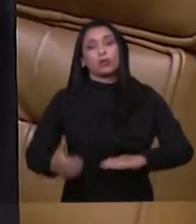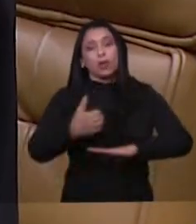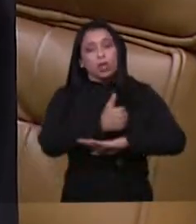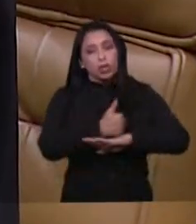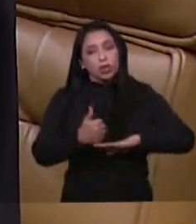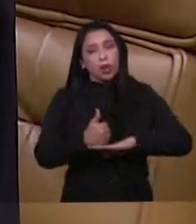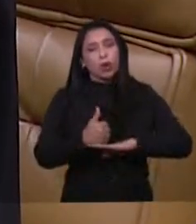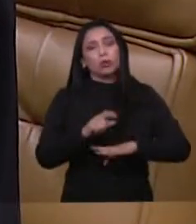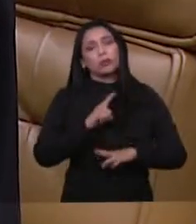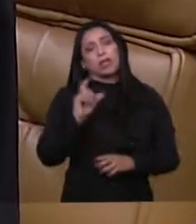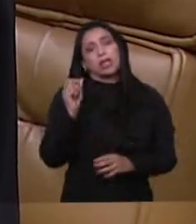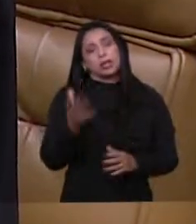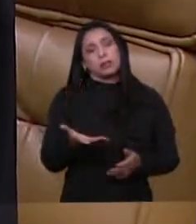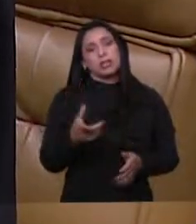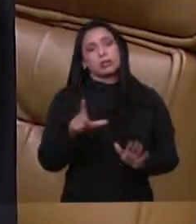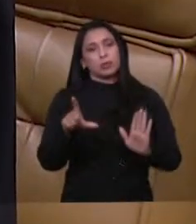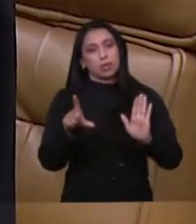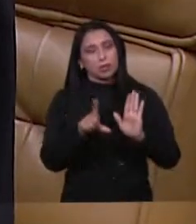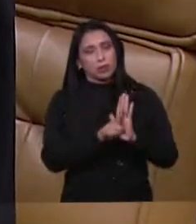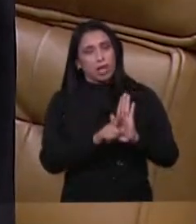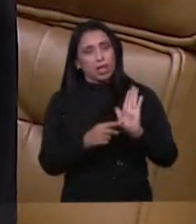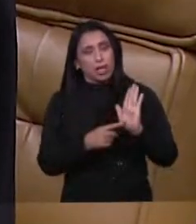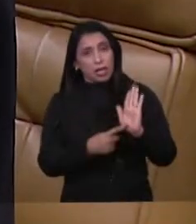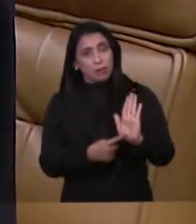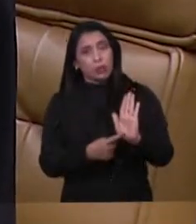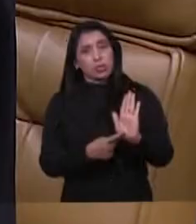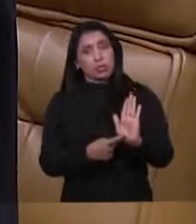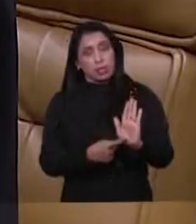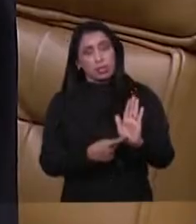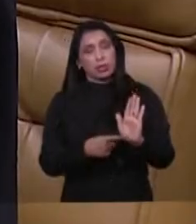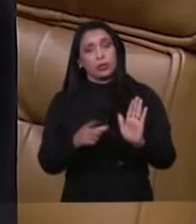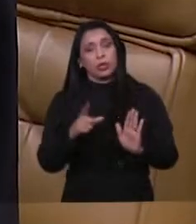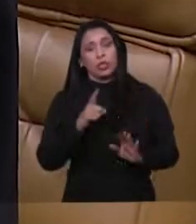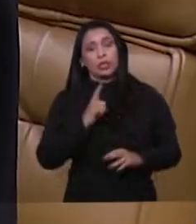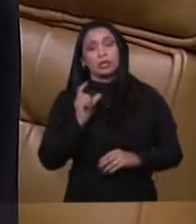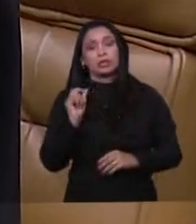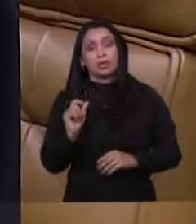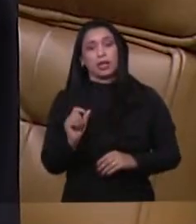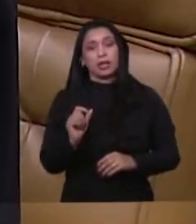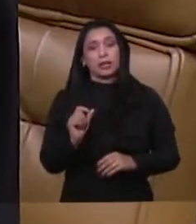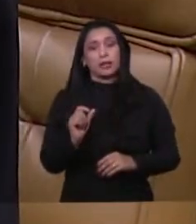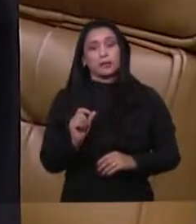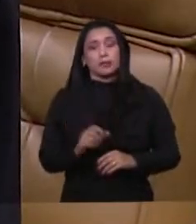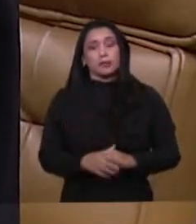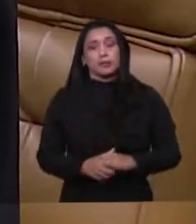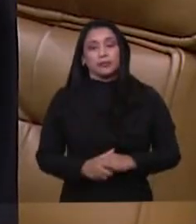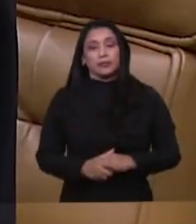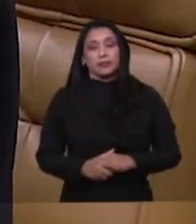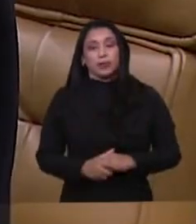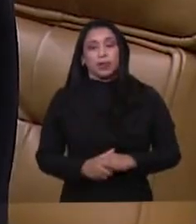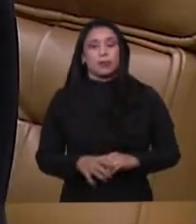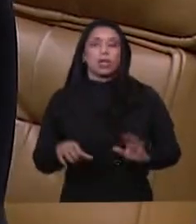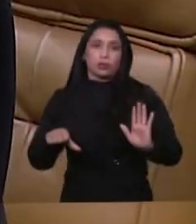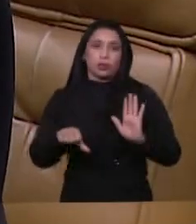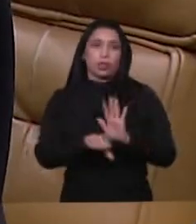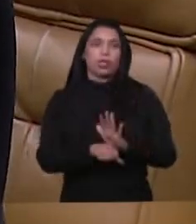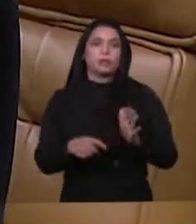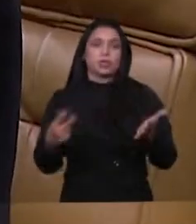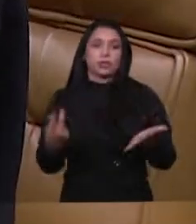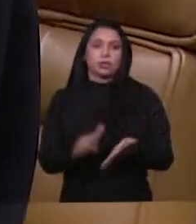do legislador nominações que, à primeira vista, poderiam sugerir a existência do alcance naturalístico para que os crimes se